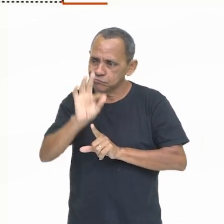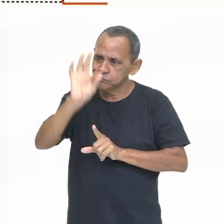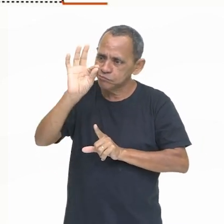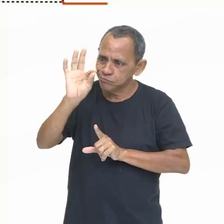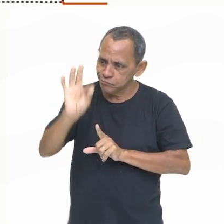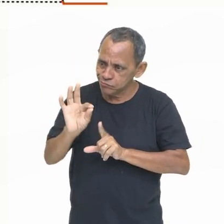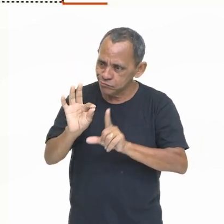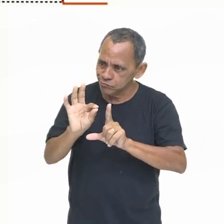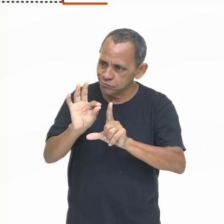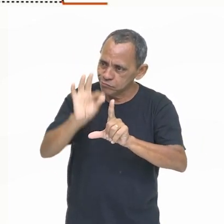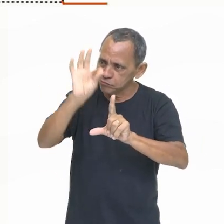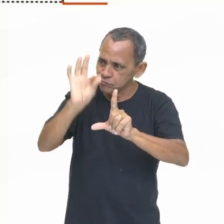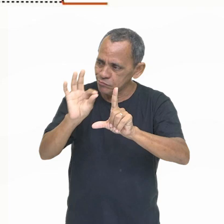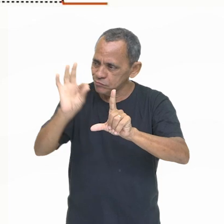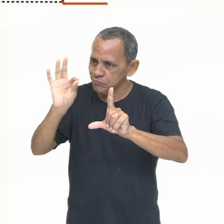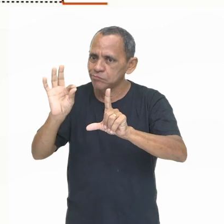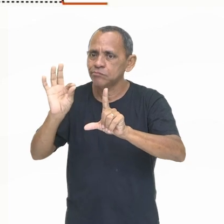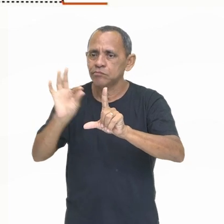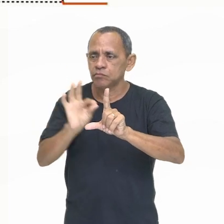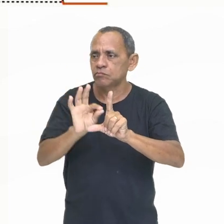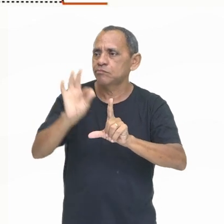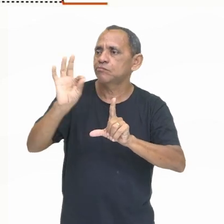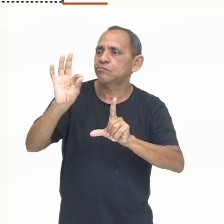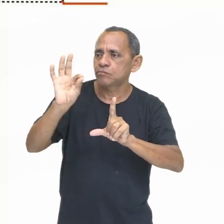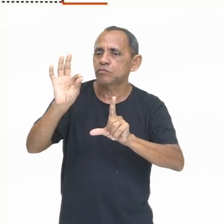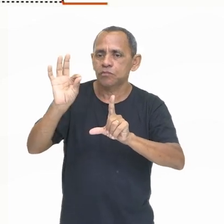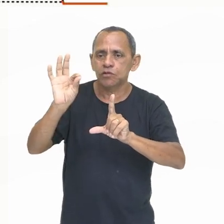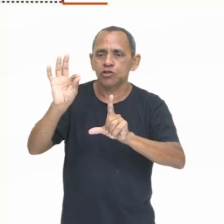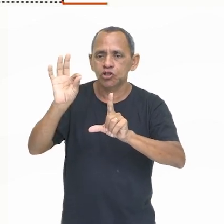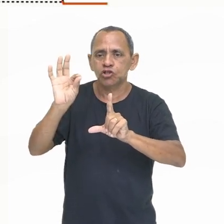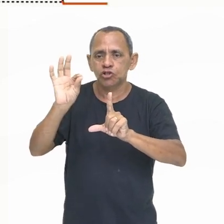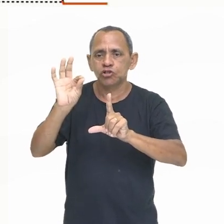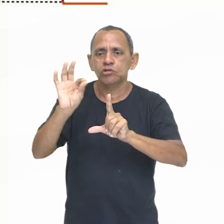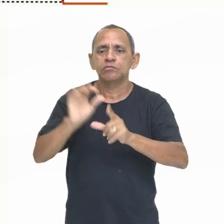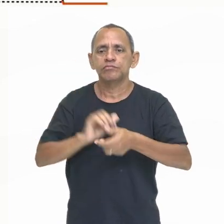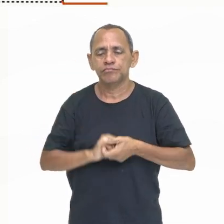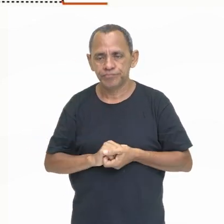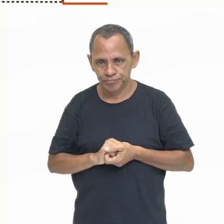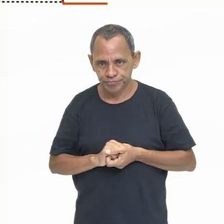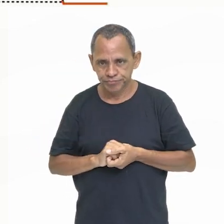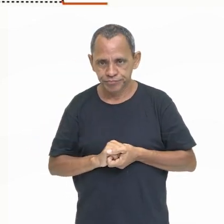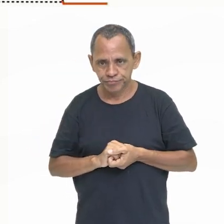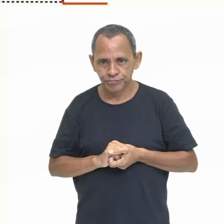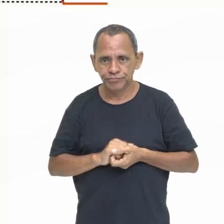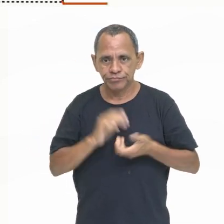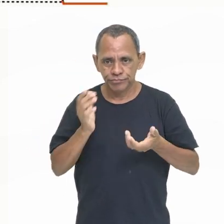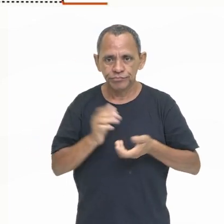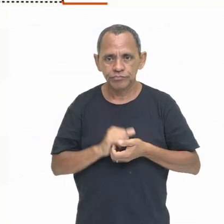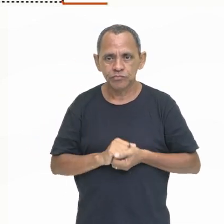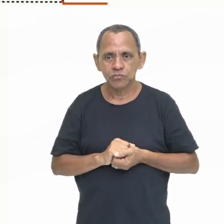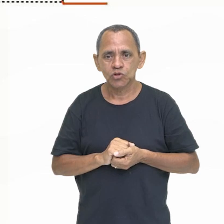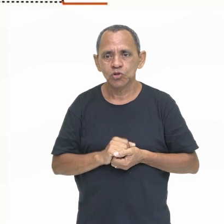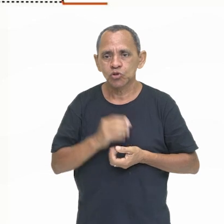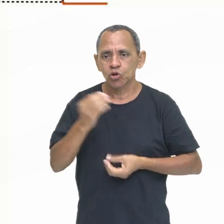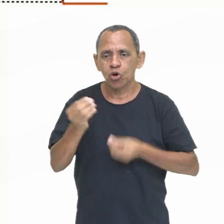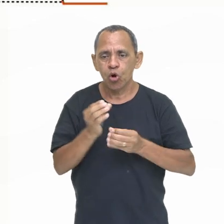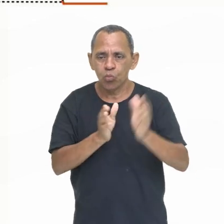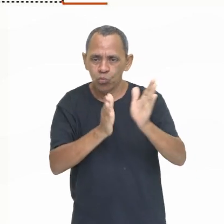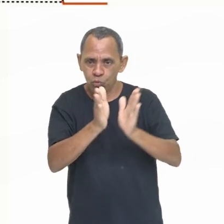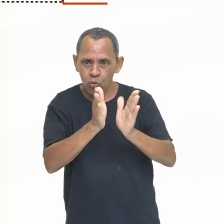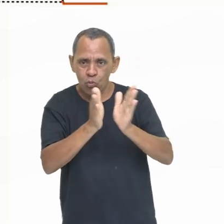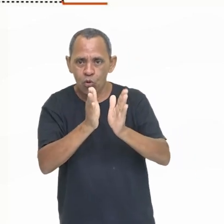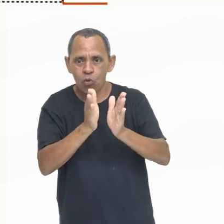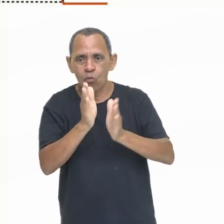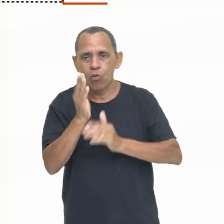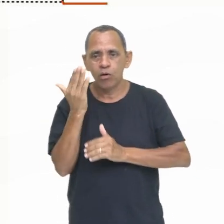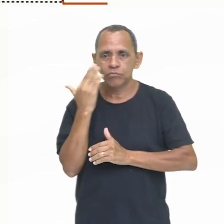intervalo ela será crescente, certo? Então, ela vai ser crescente, ó, nesse intervalo o professor vai